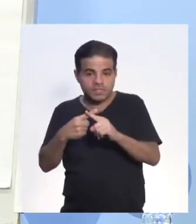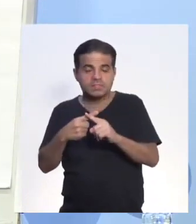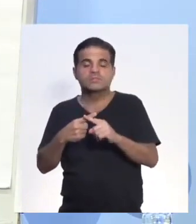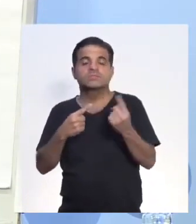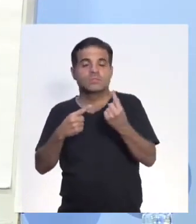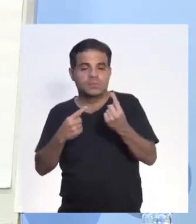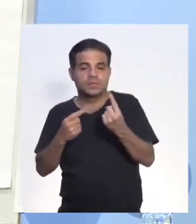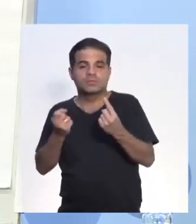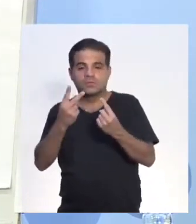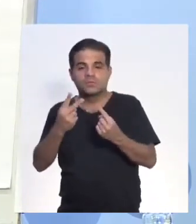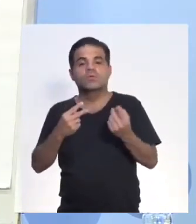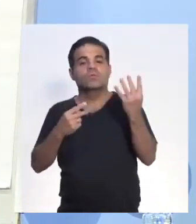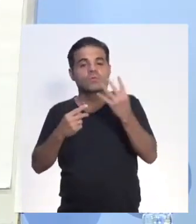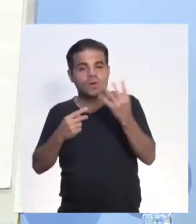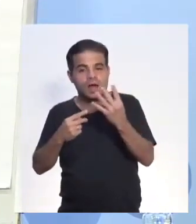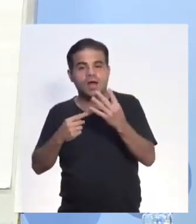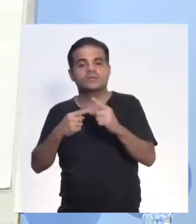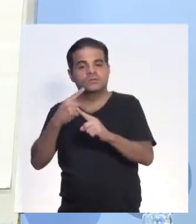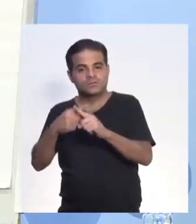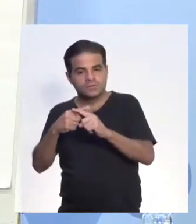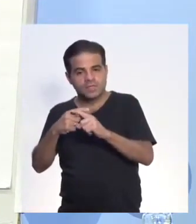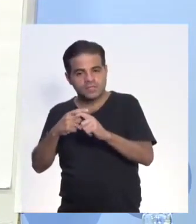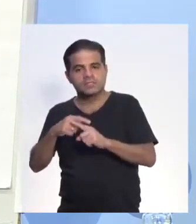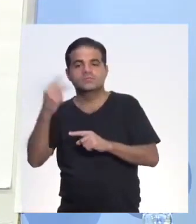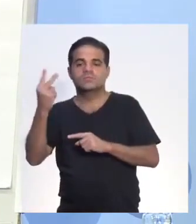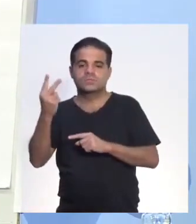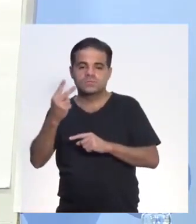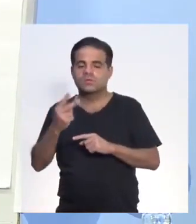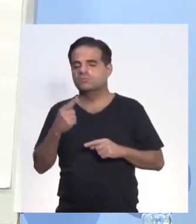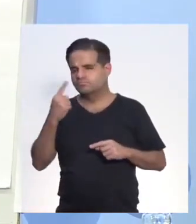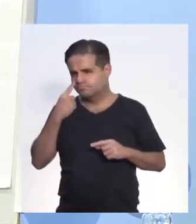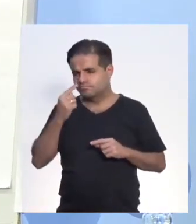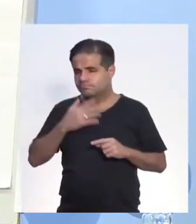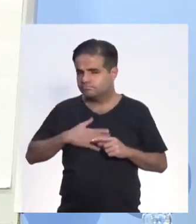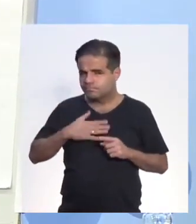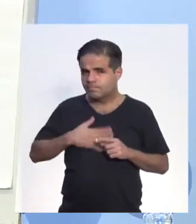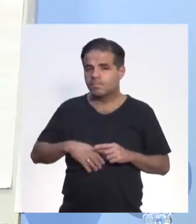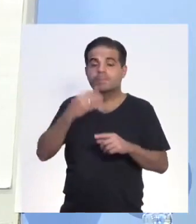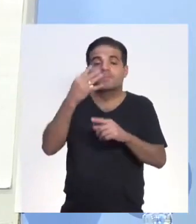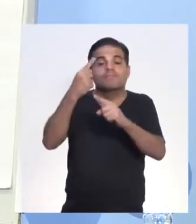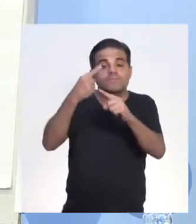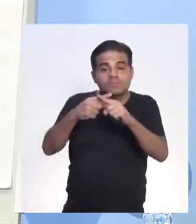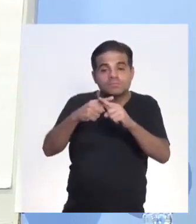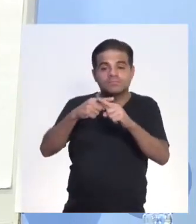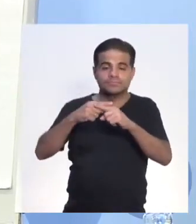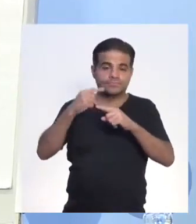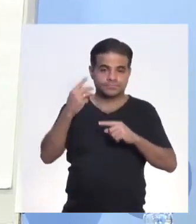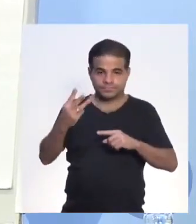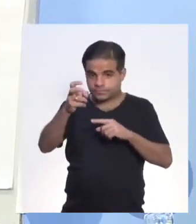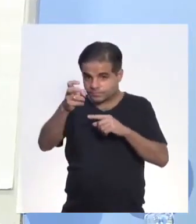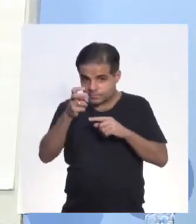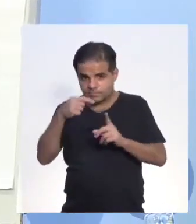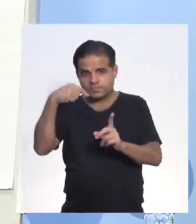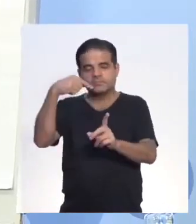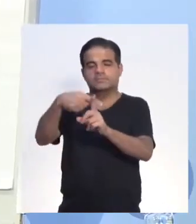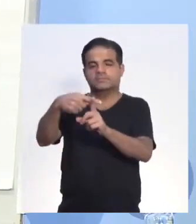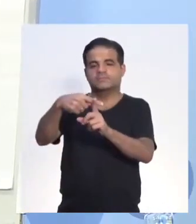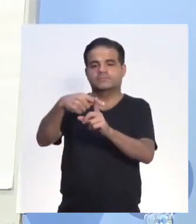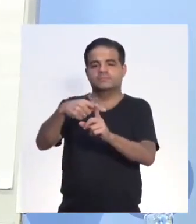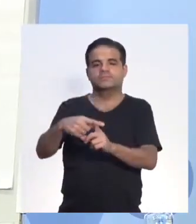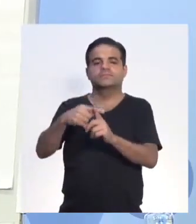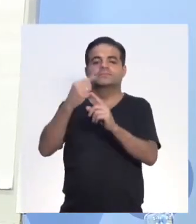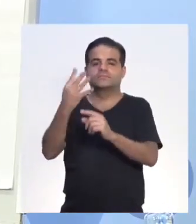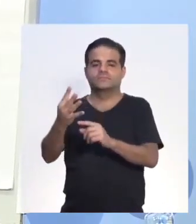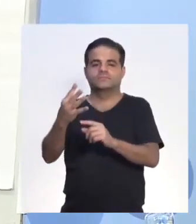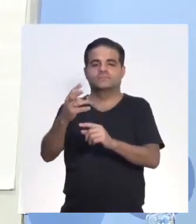valor e 4 vezes o segundo. Então, vamos lá, devagarzinho. 4 vezes 3x mais